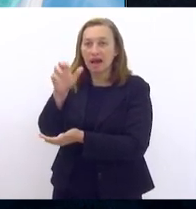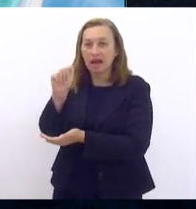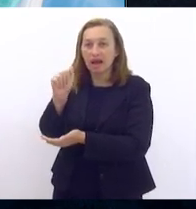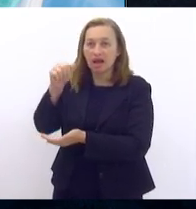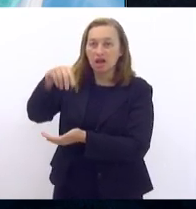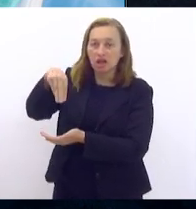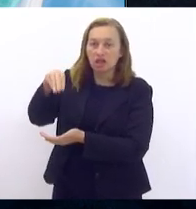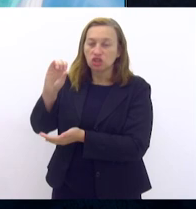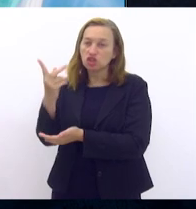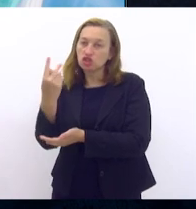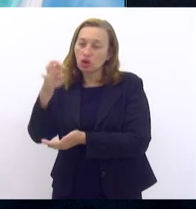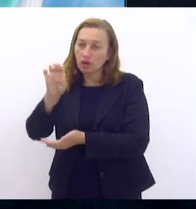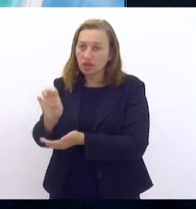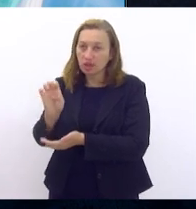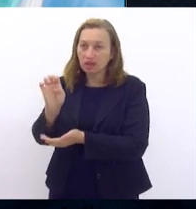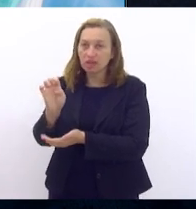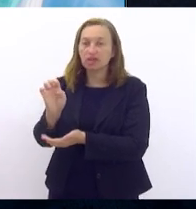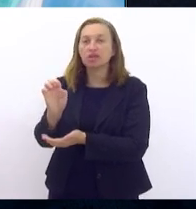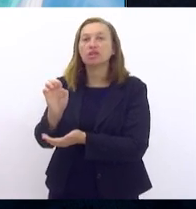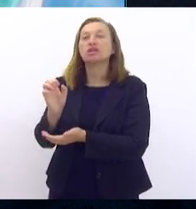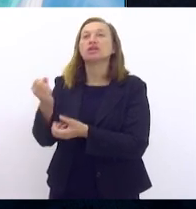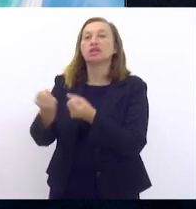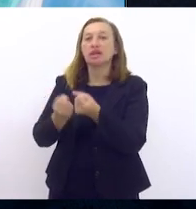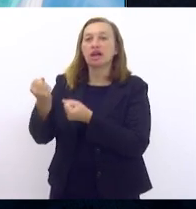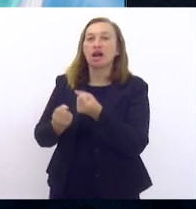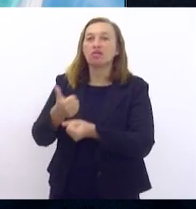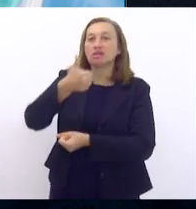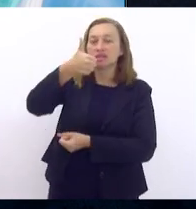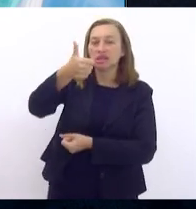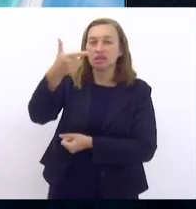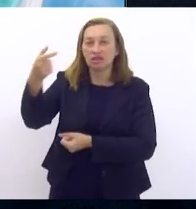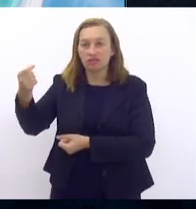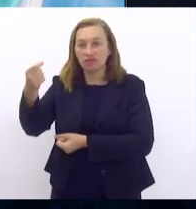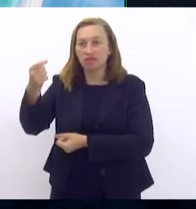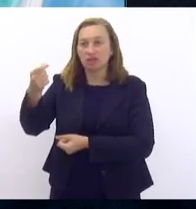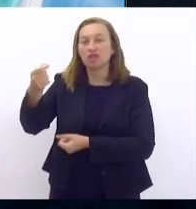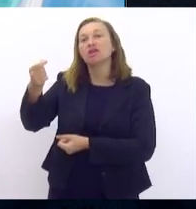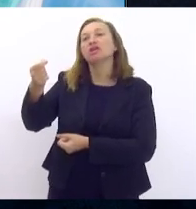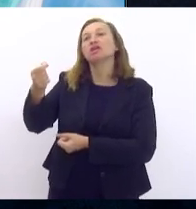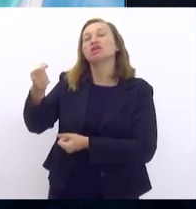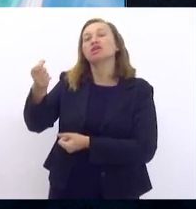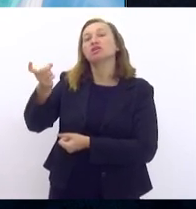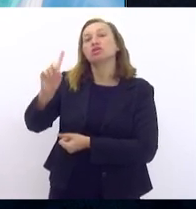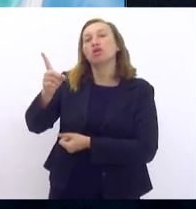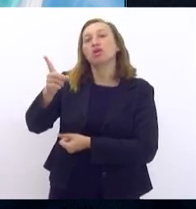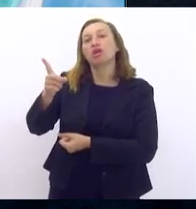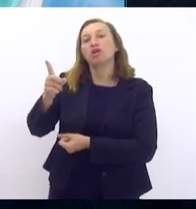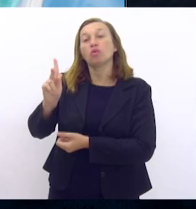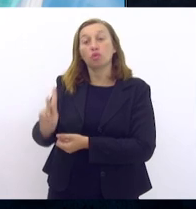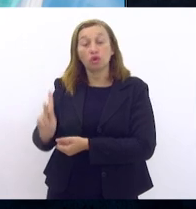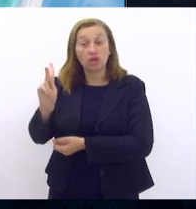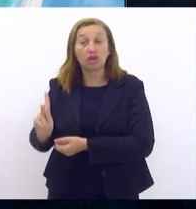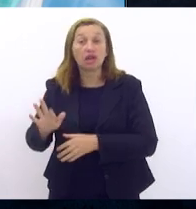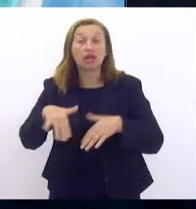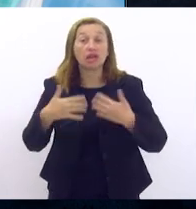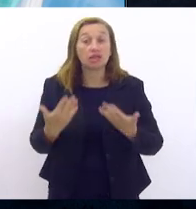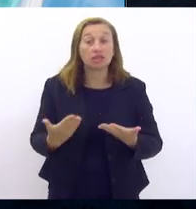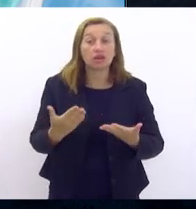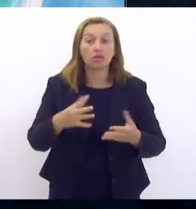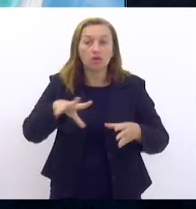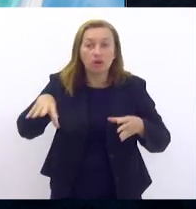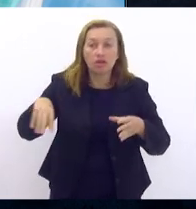por 120 o quilo então eu adicionei não